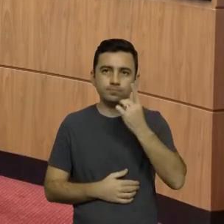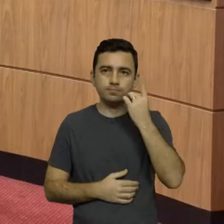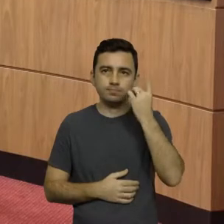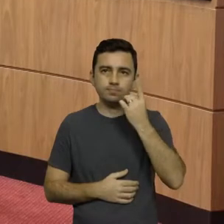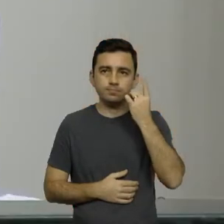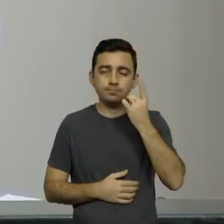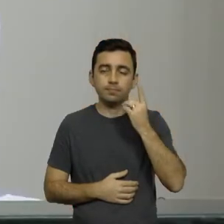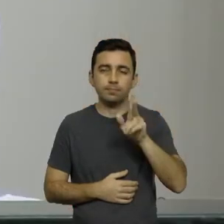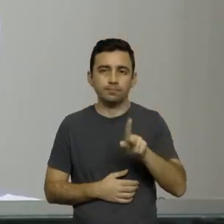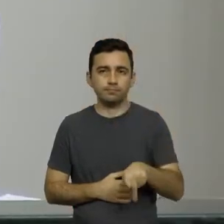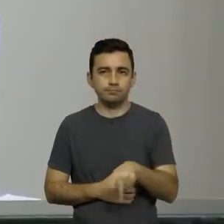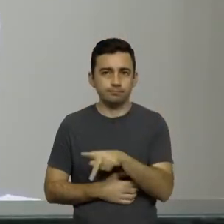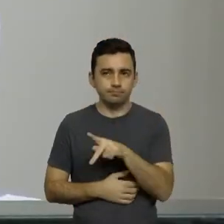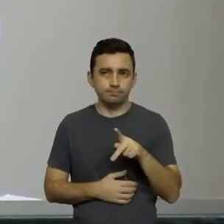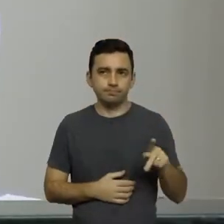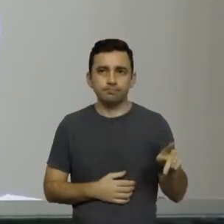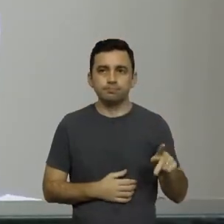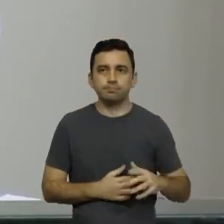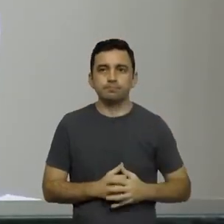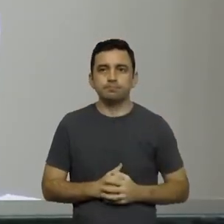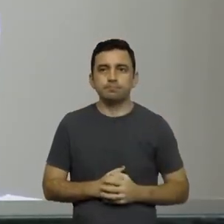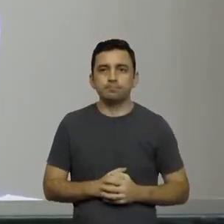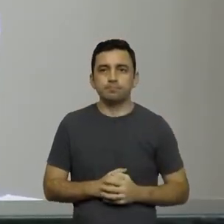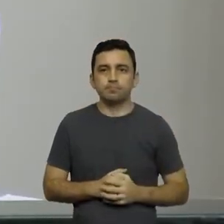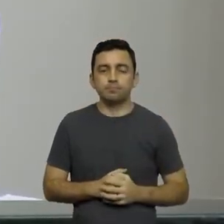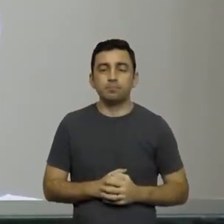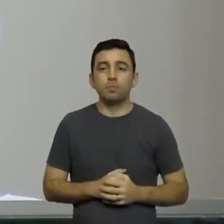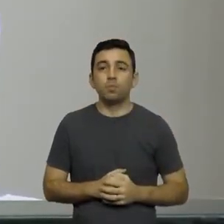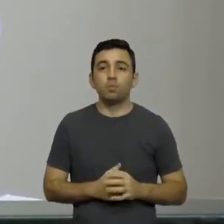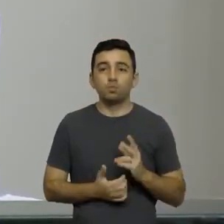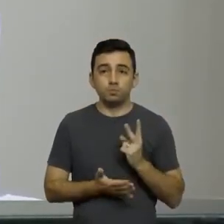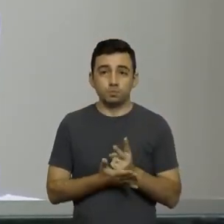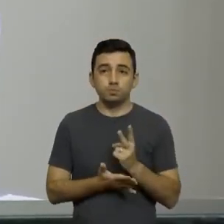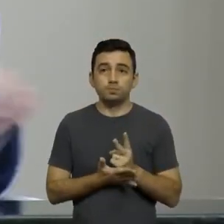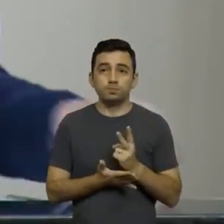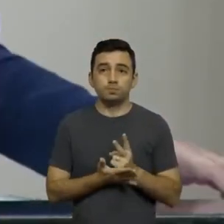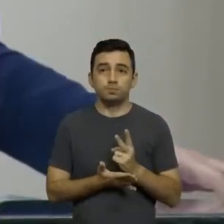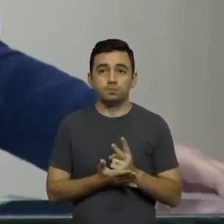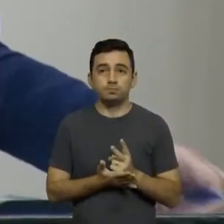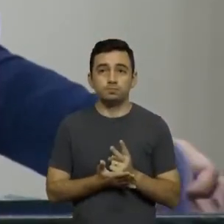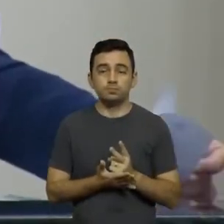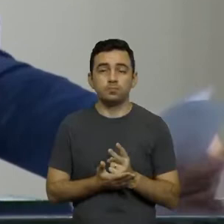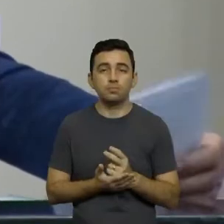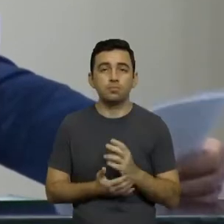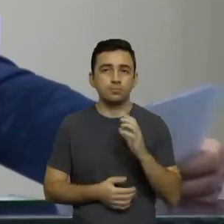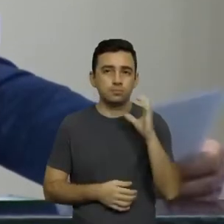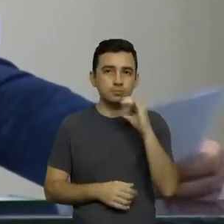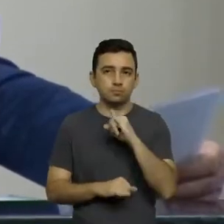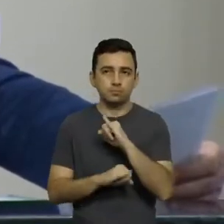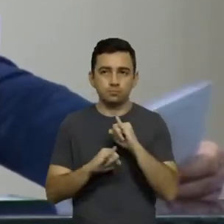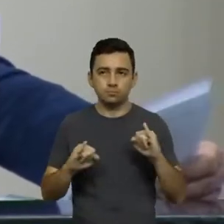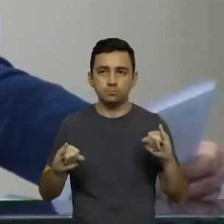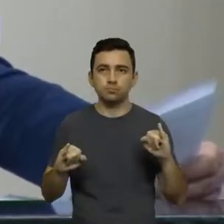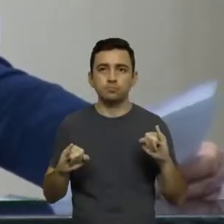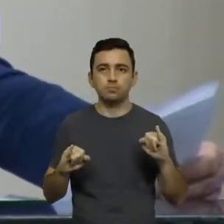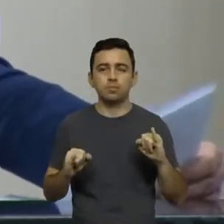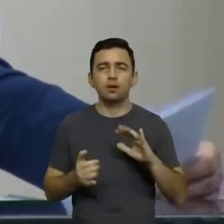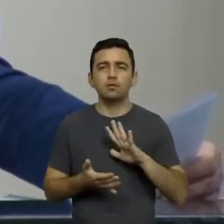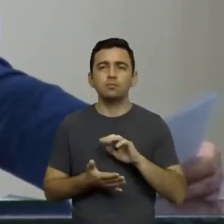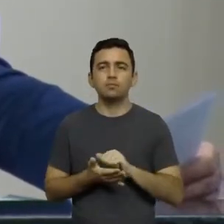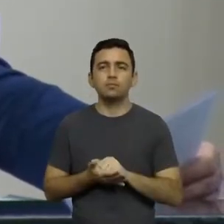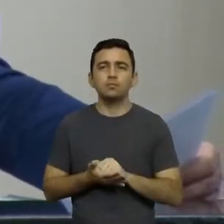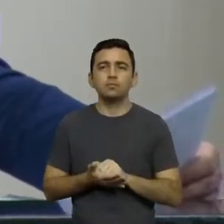deputado Padre Pedro Baldiceira. Ainda nas breves comunicações, com a